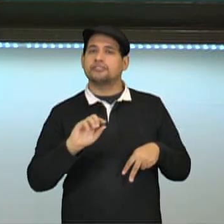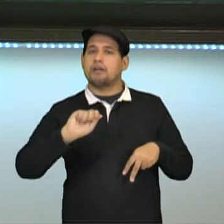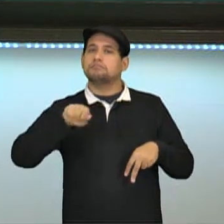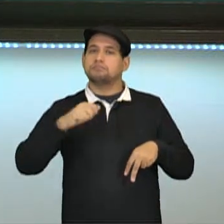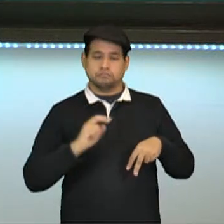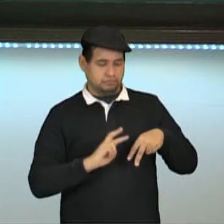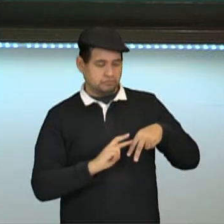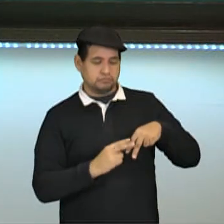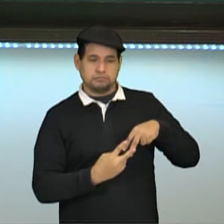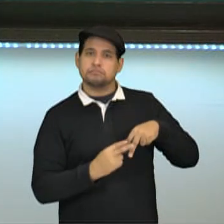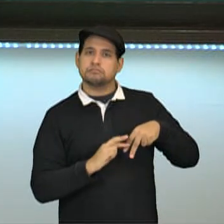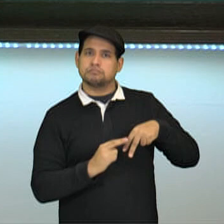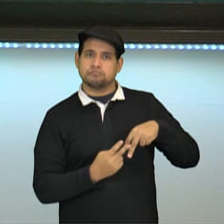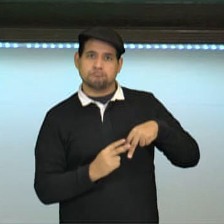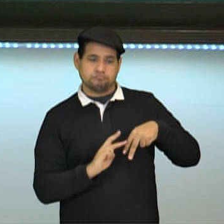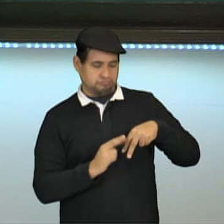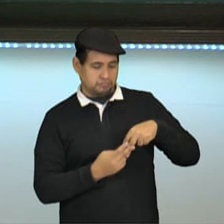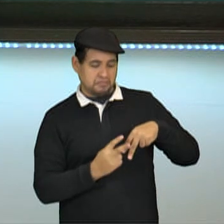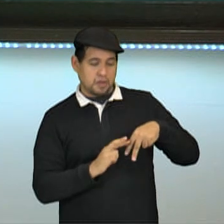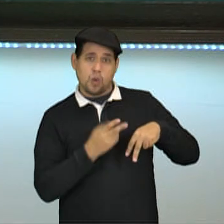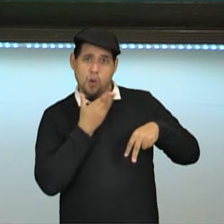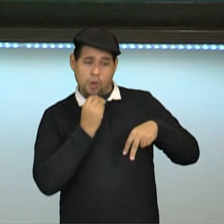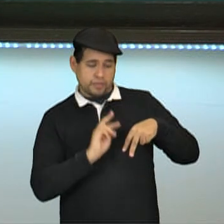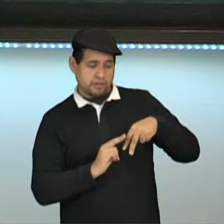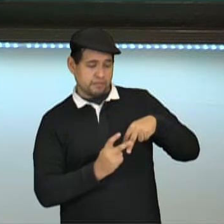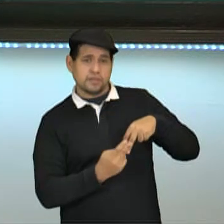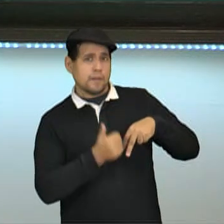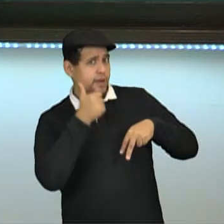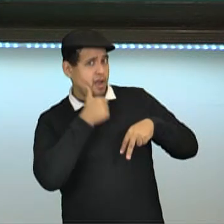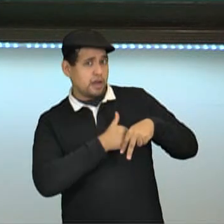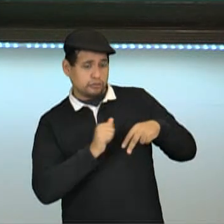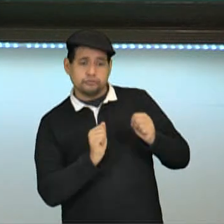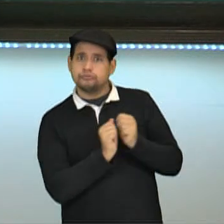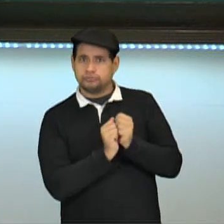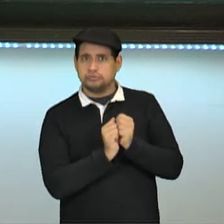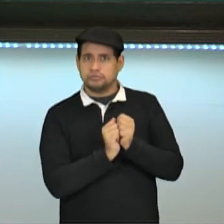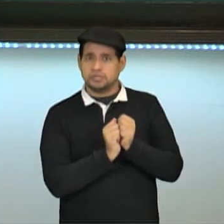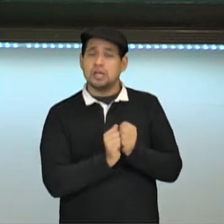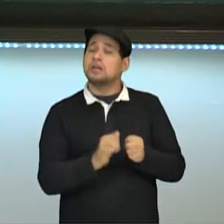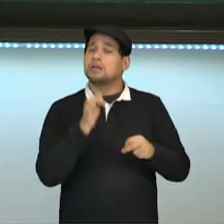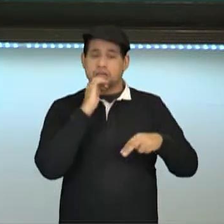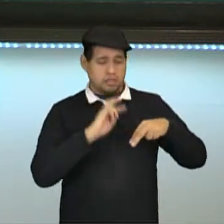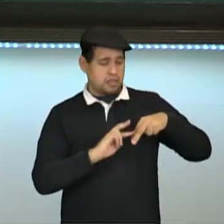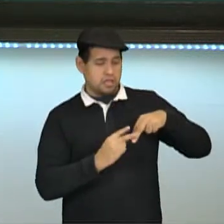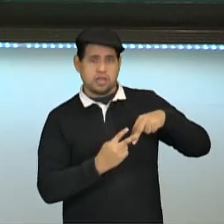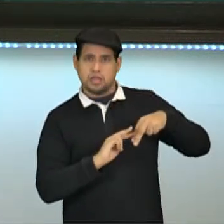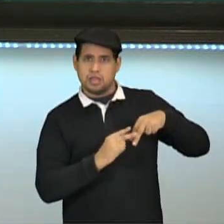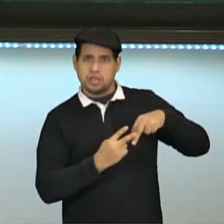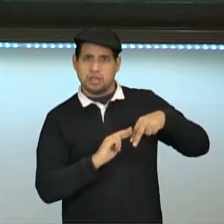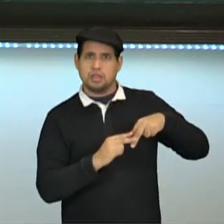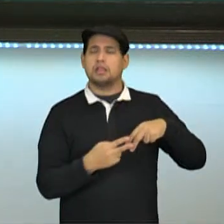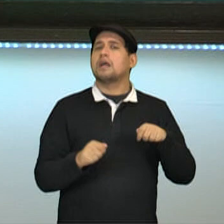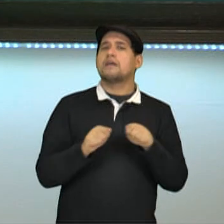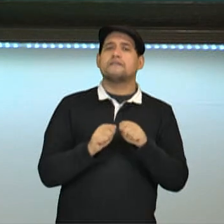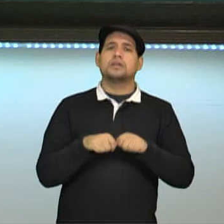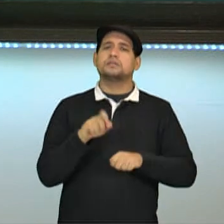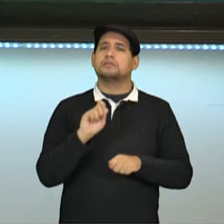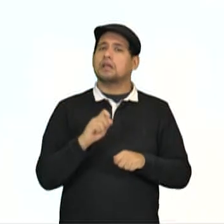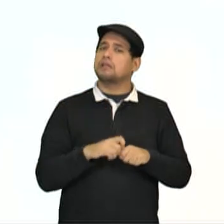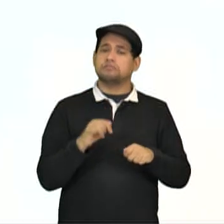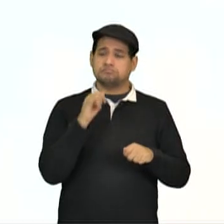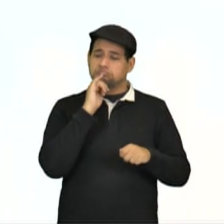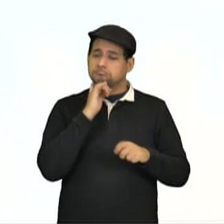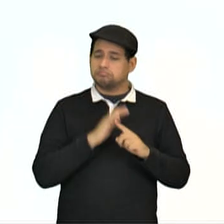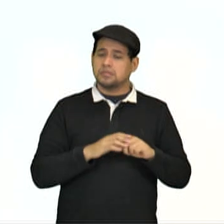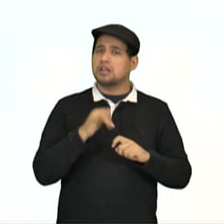dois sexos ali ao mesmo tempo, né? São capazes, portanto, de realizar a autofecundação. A